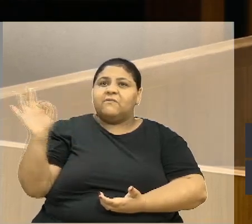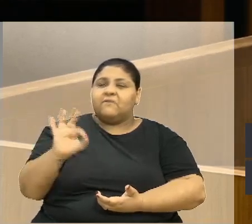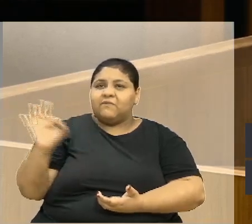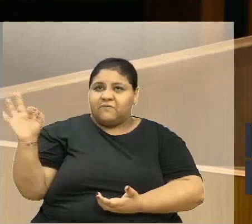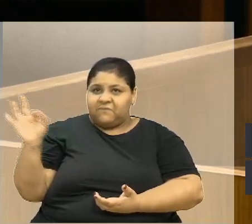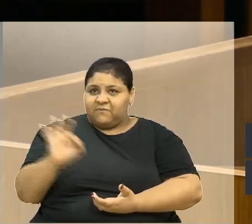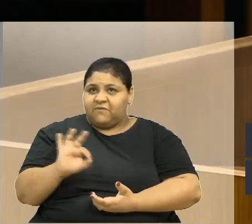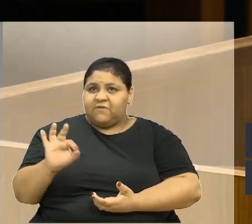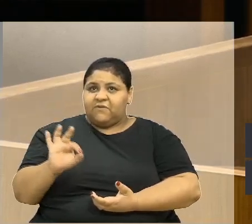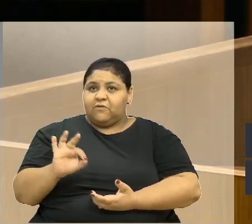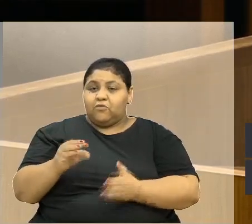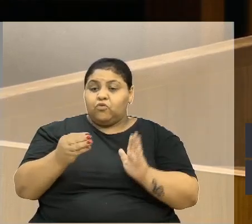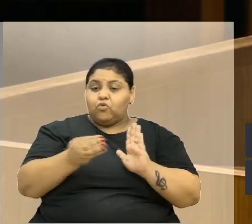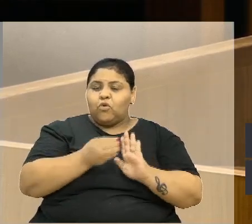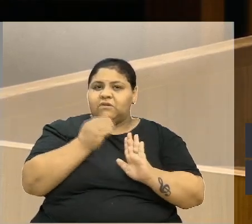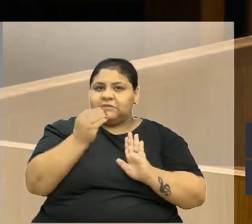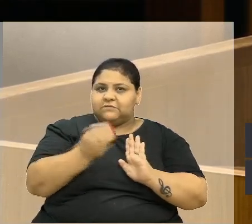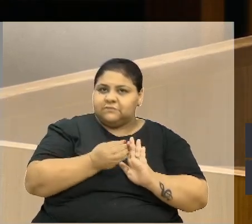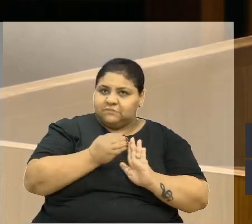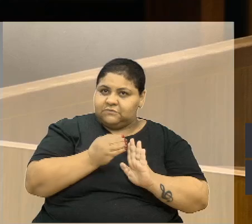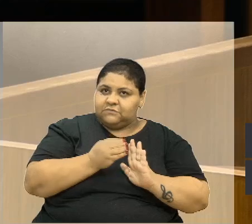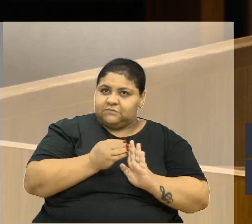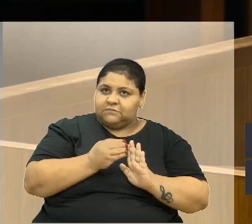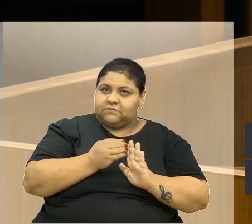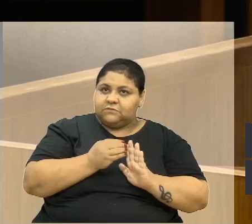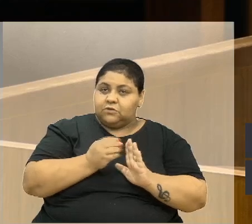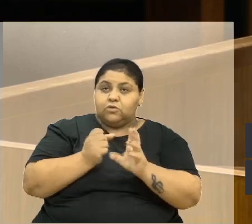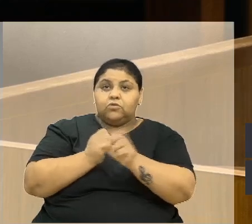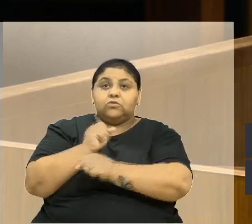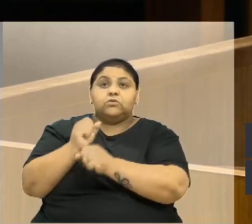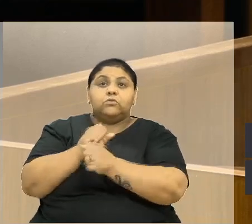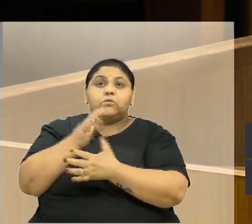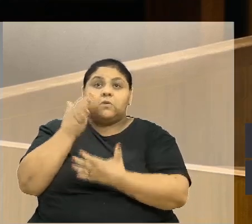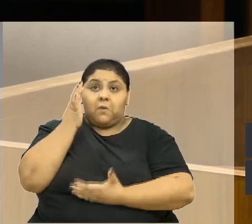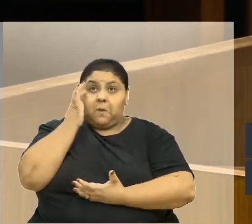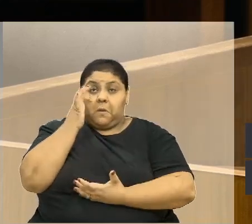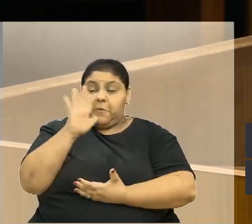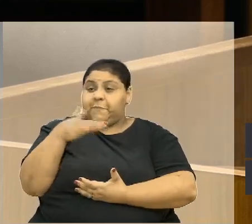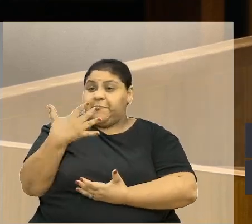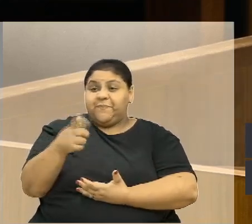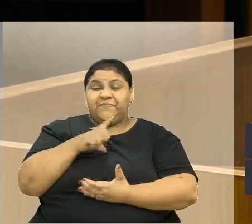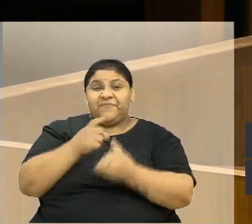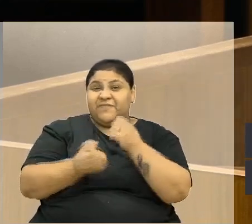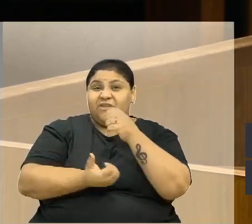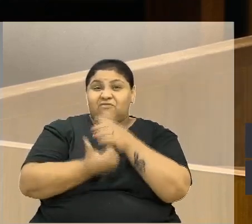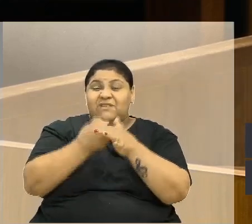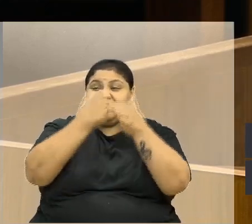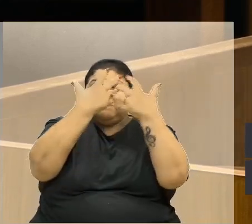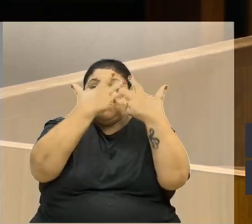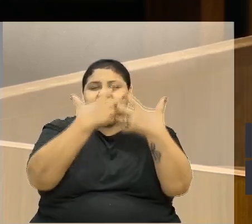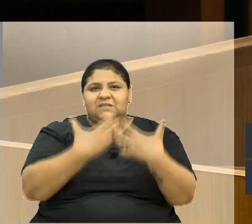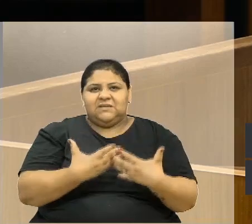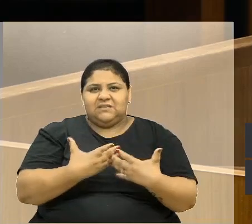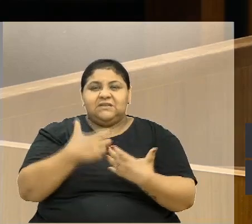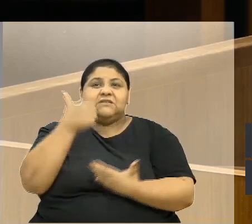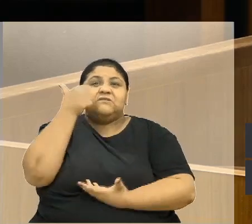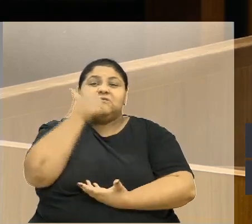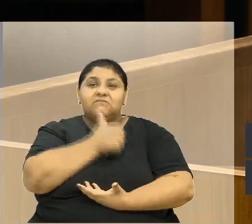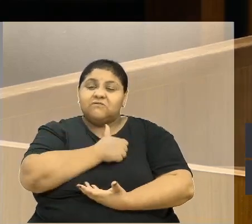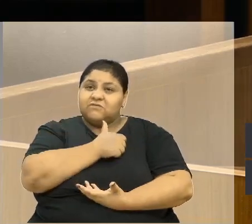0,00031% do orçamento num ano. Então, não existe argumento. As